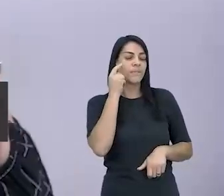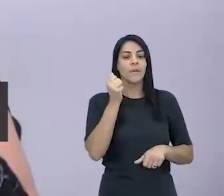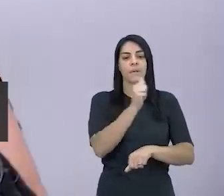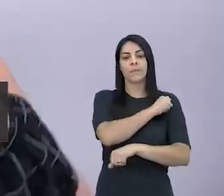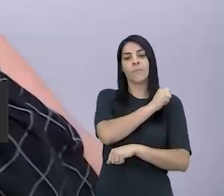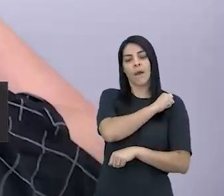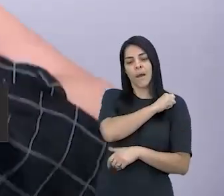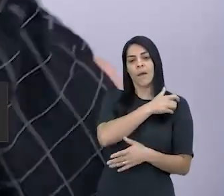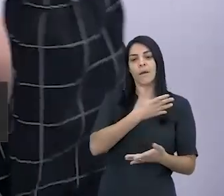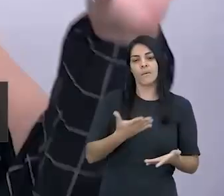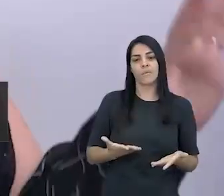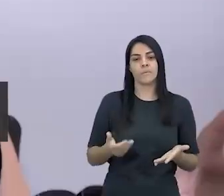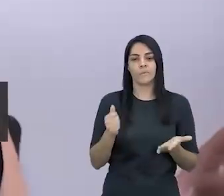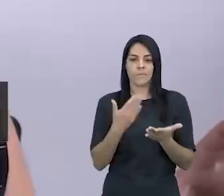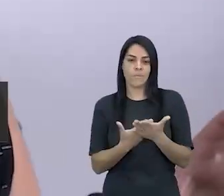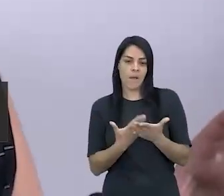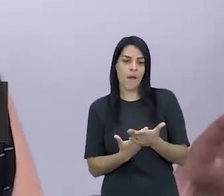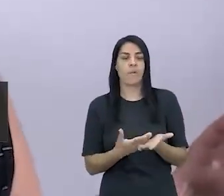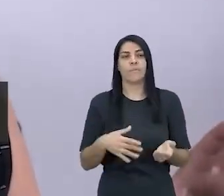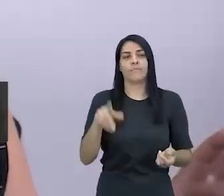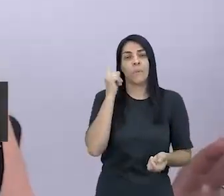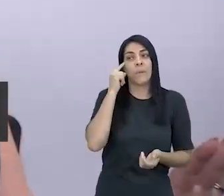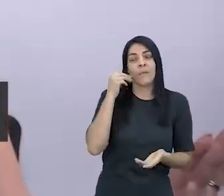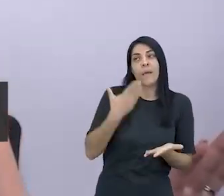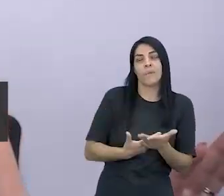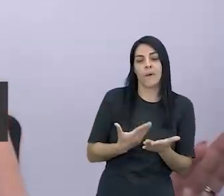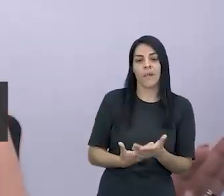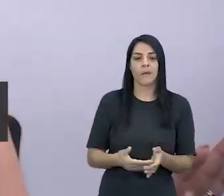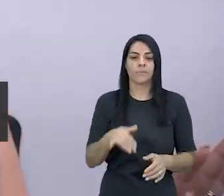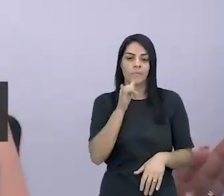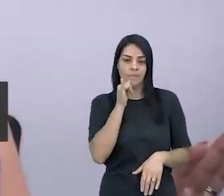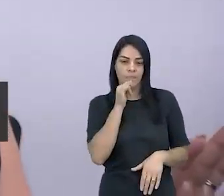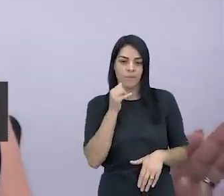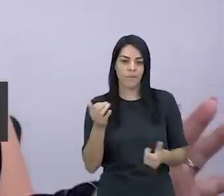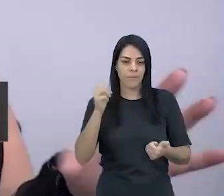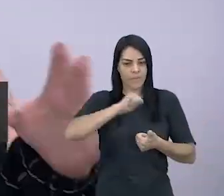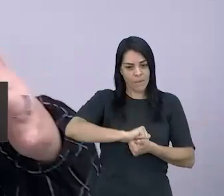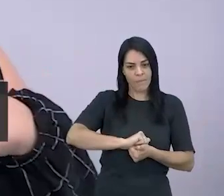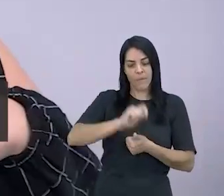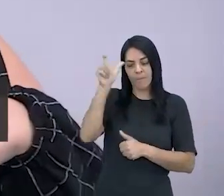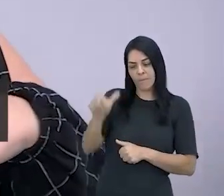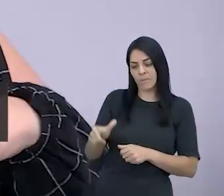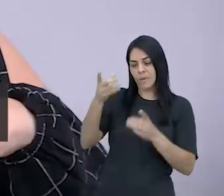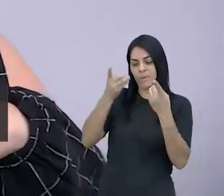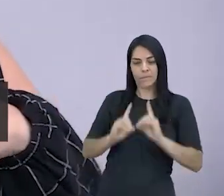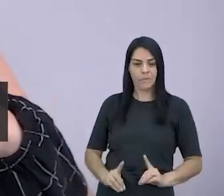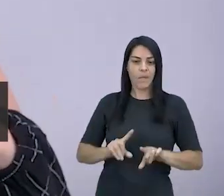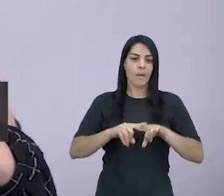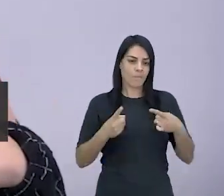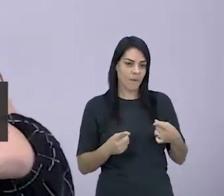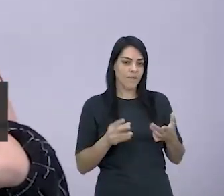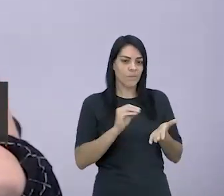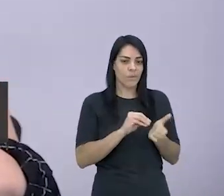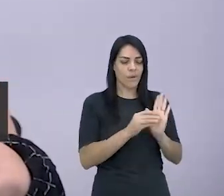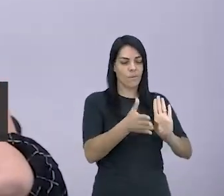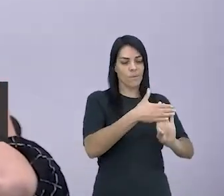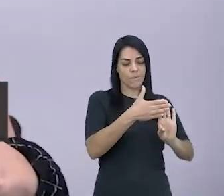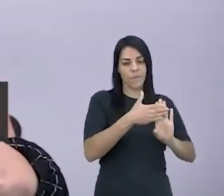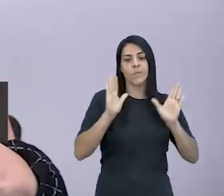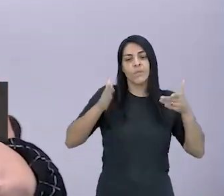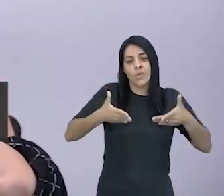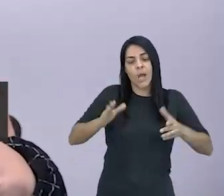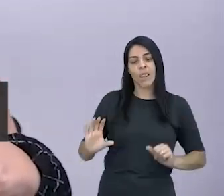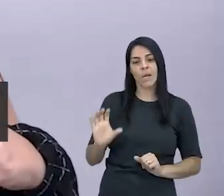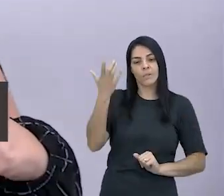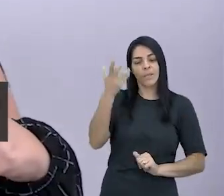Antigamente, a gente falava assim, eu vou fazer aula para todo mundo e vou adaptar para a pessoa com deficiência. Então, a gente está vindo com uma proposta que já está acontecendo em